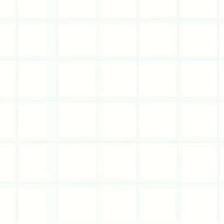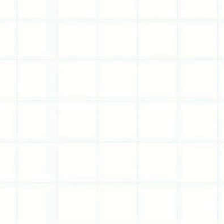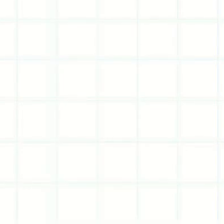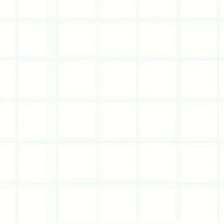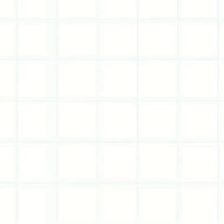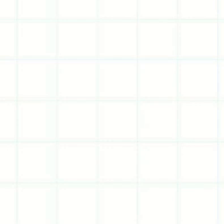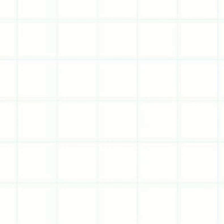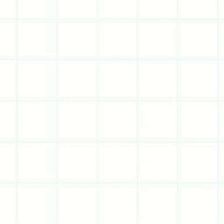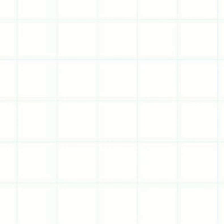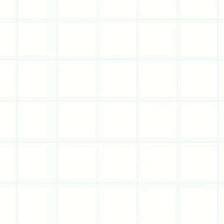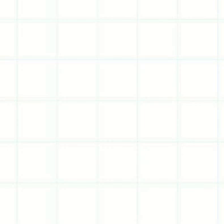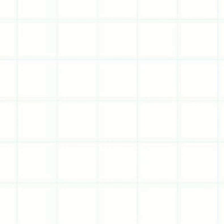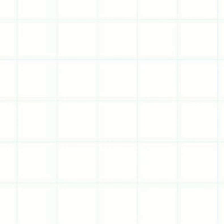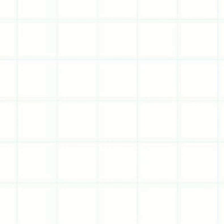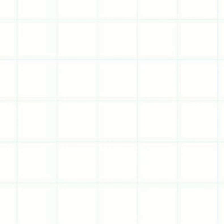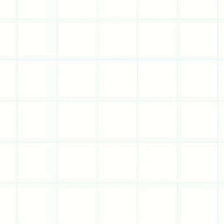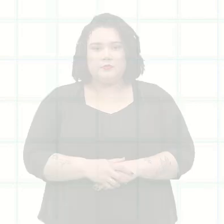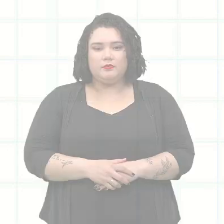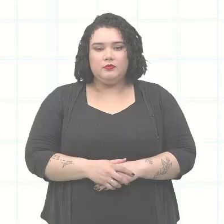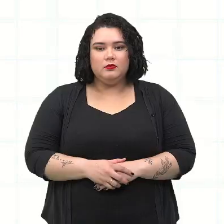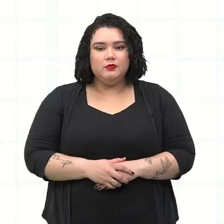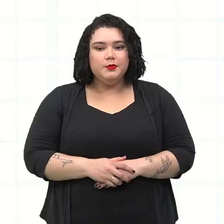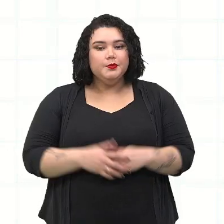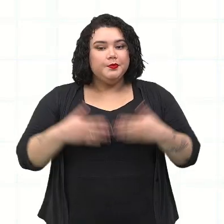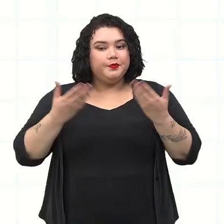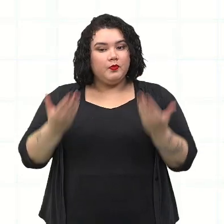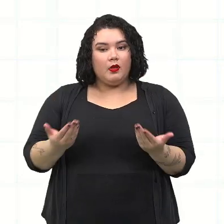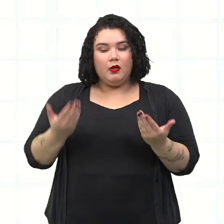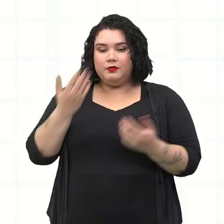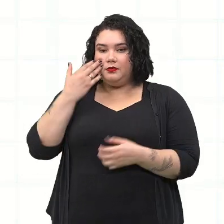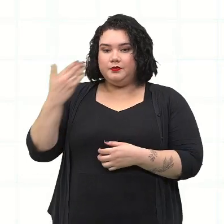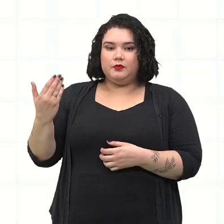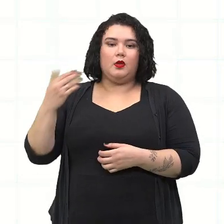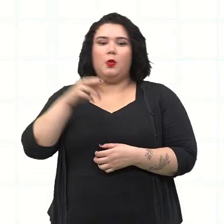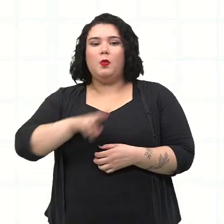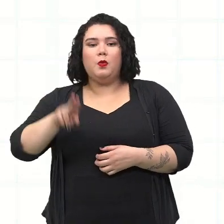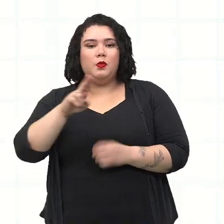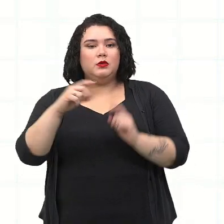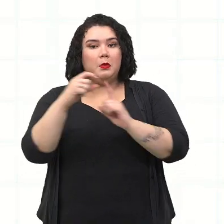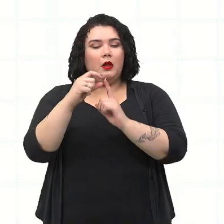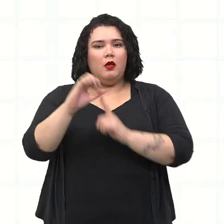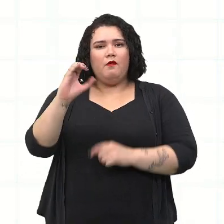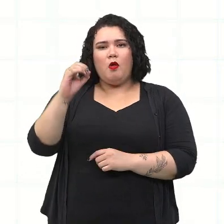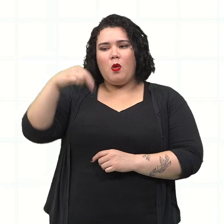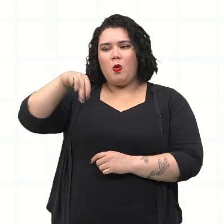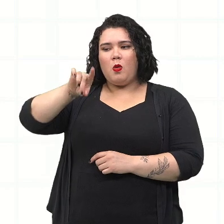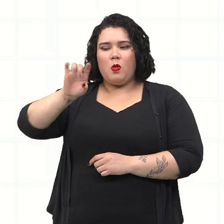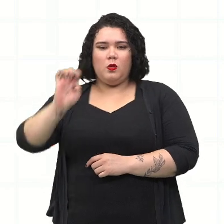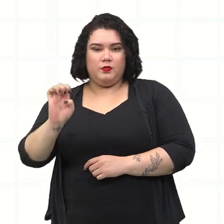Onde, esse aqui é bastante interessante porque a gente usa bastante ele de forma equivocada. O onde ele